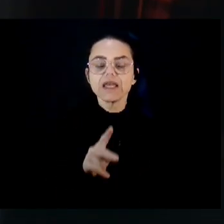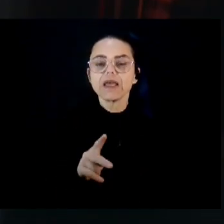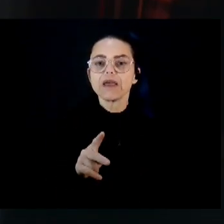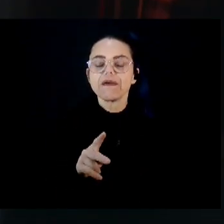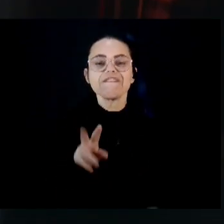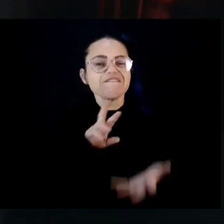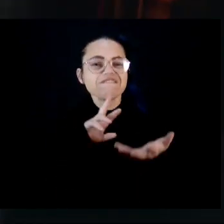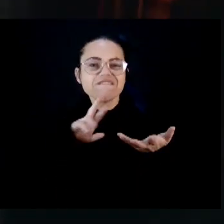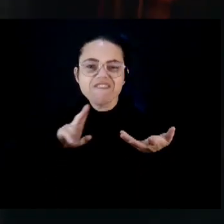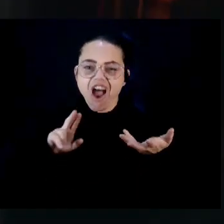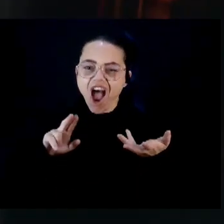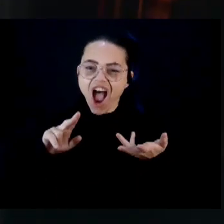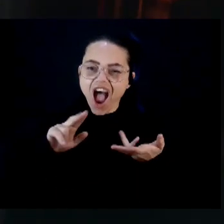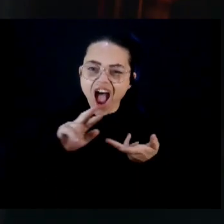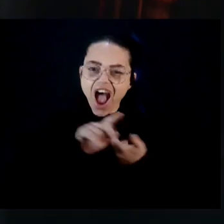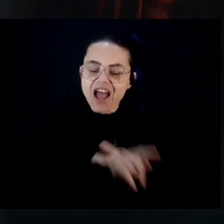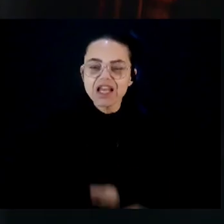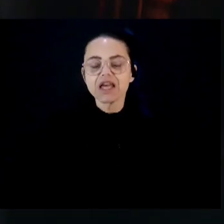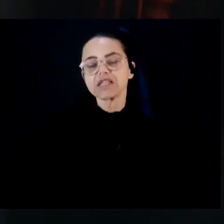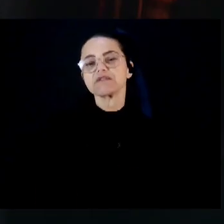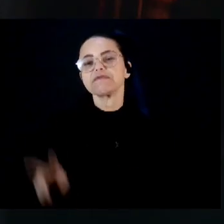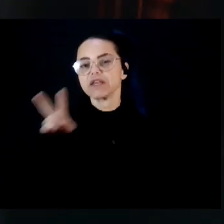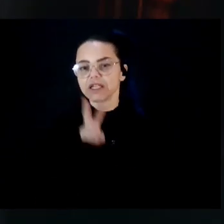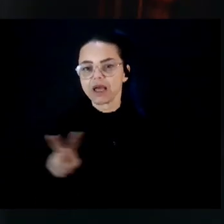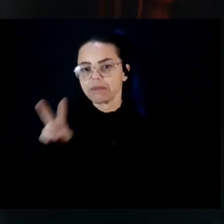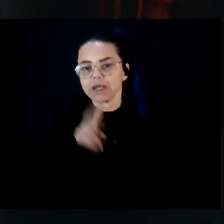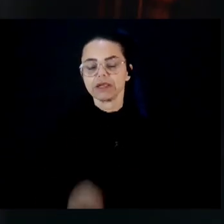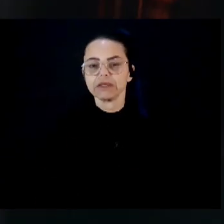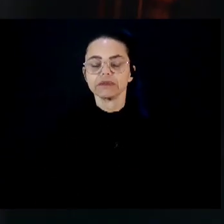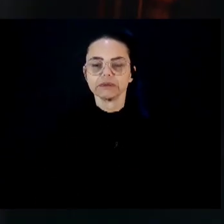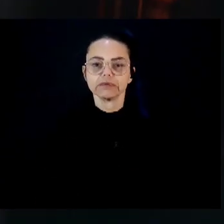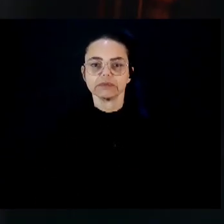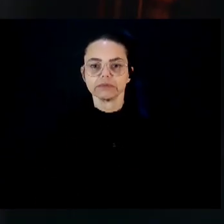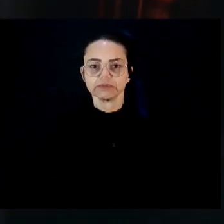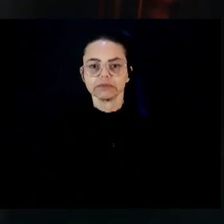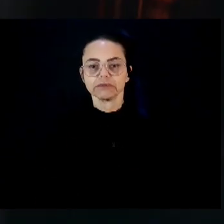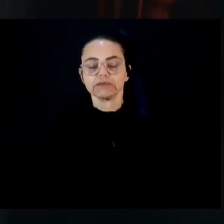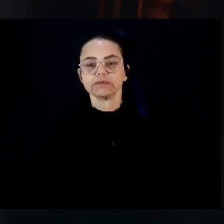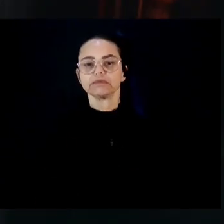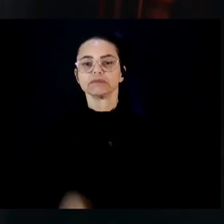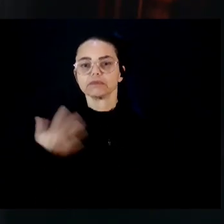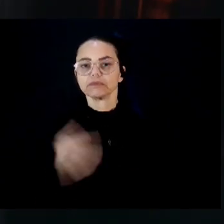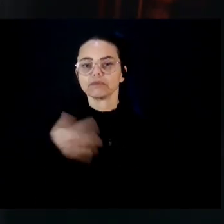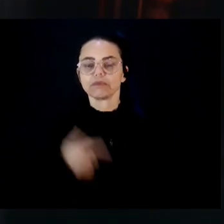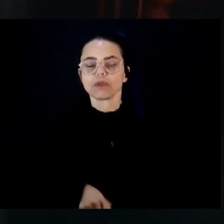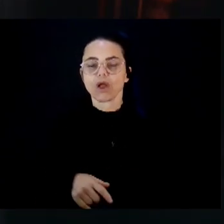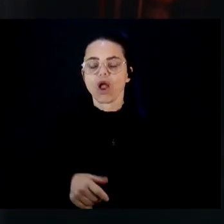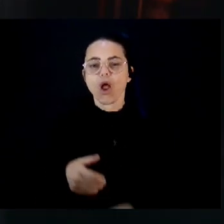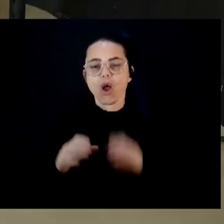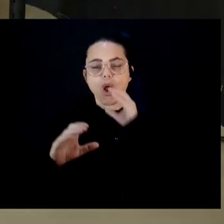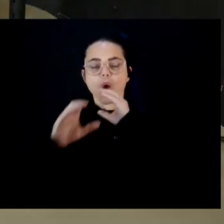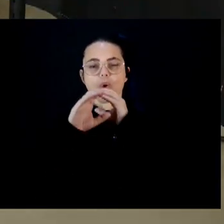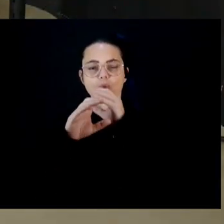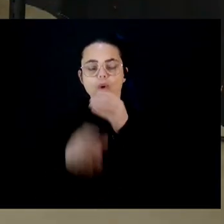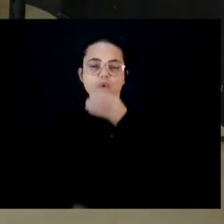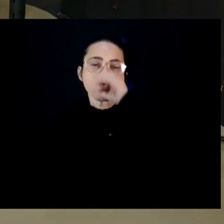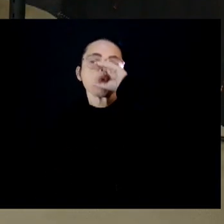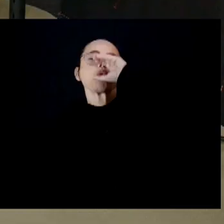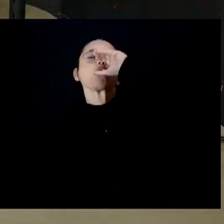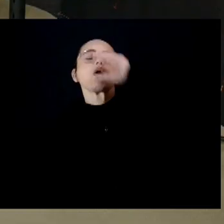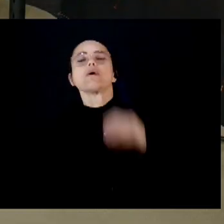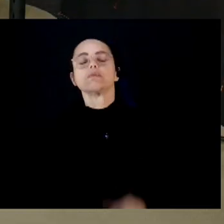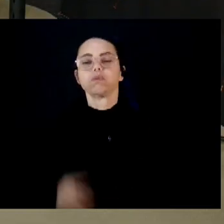principais sinais de alerta, né, que o excesso de vitaminas pode causar no organismo? Confesso para o